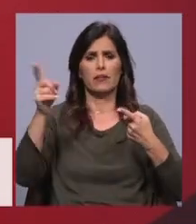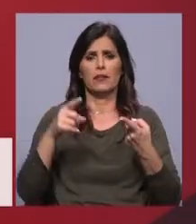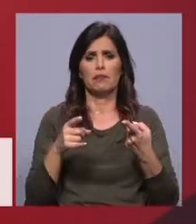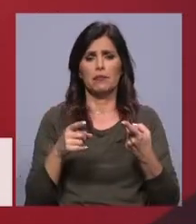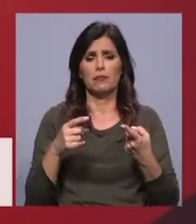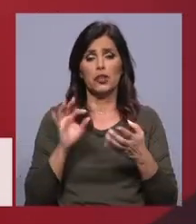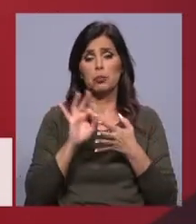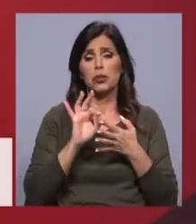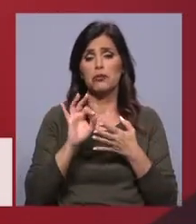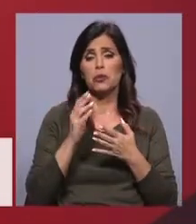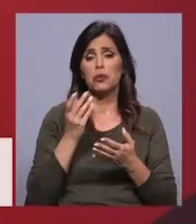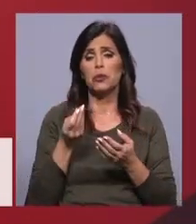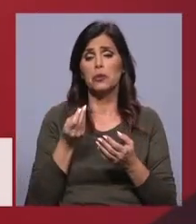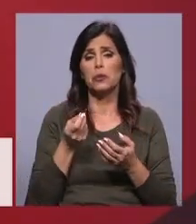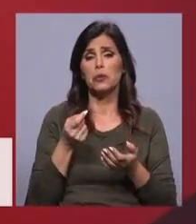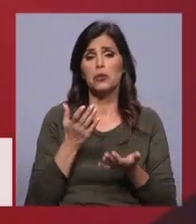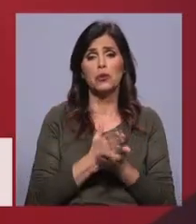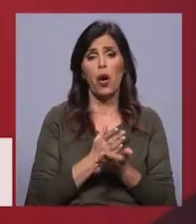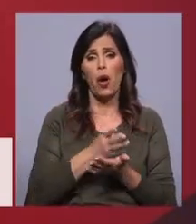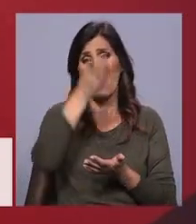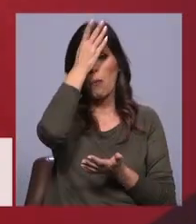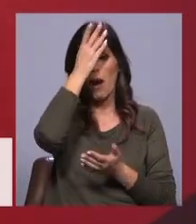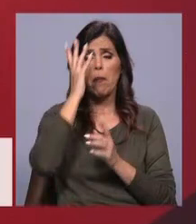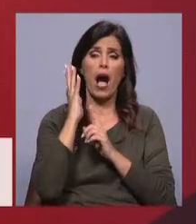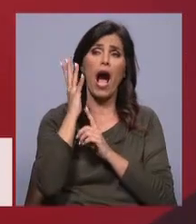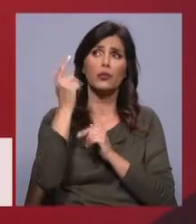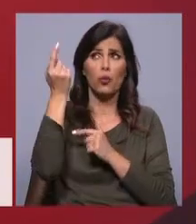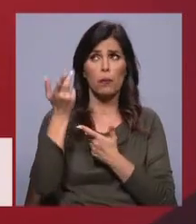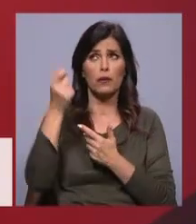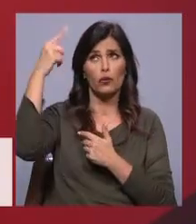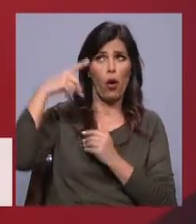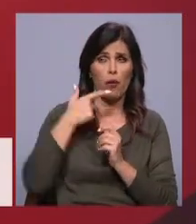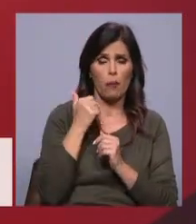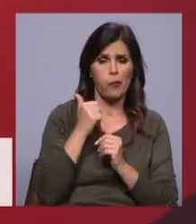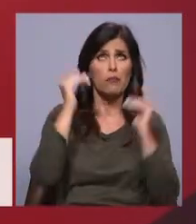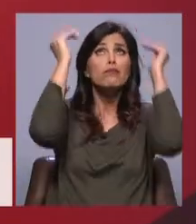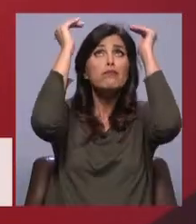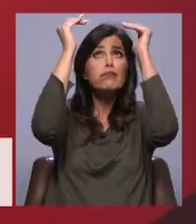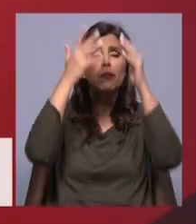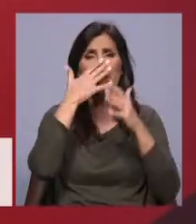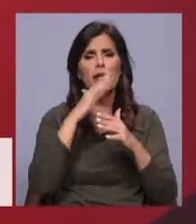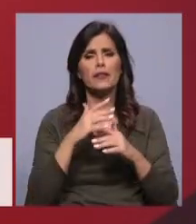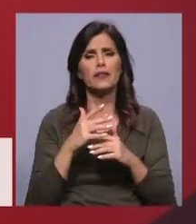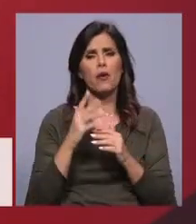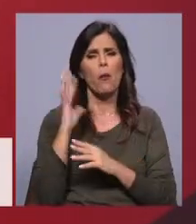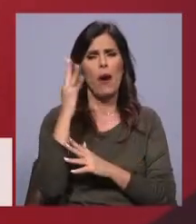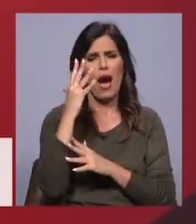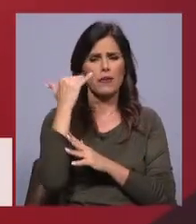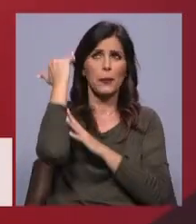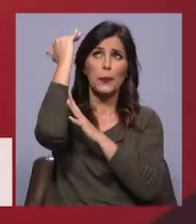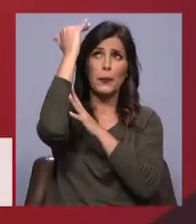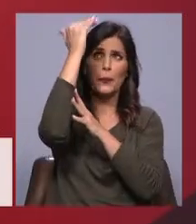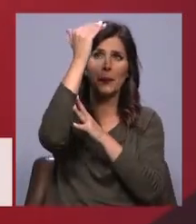única especificação é que o Papa tem que estar à sombra havia uma pequena pala parece uma árvore Dourada que ah